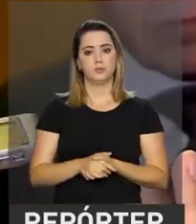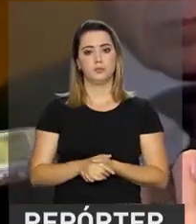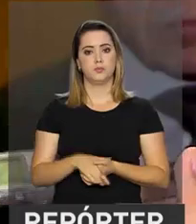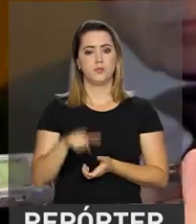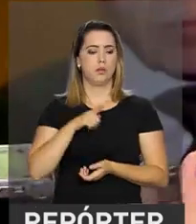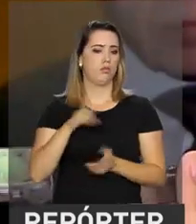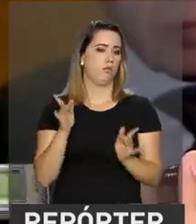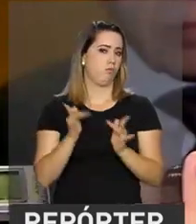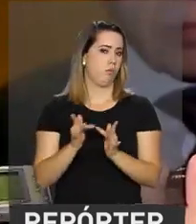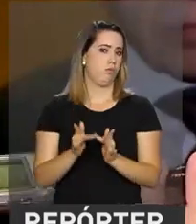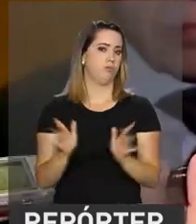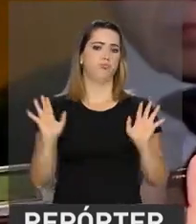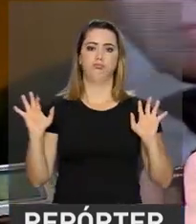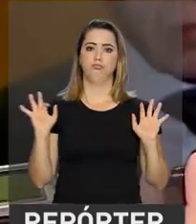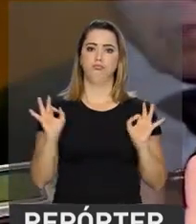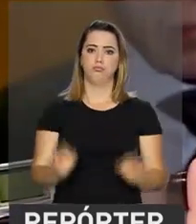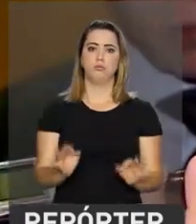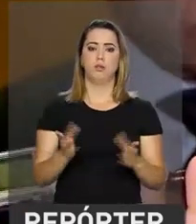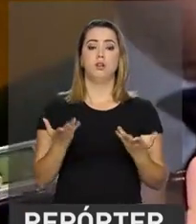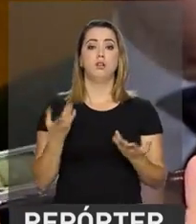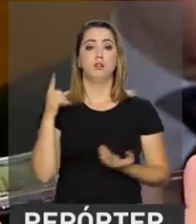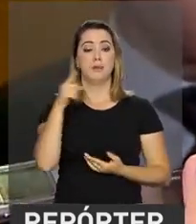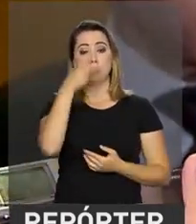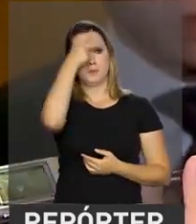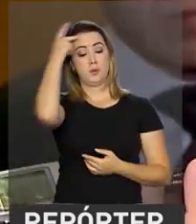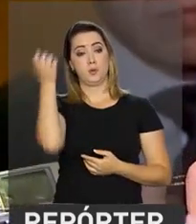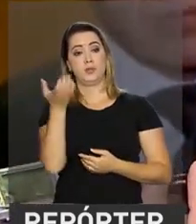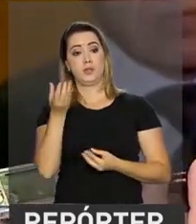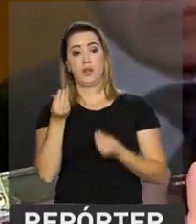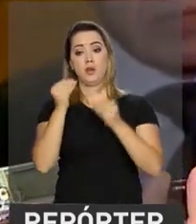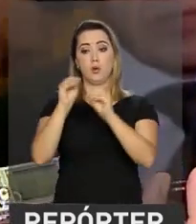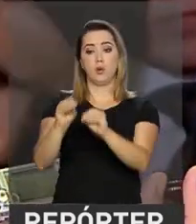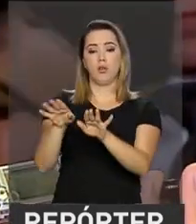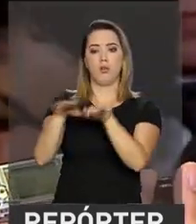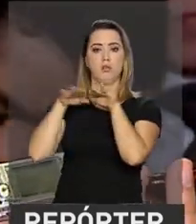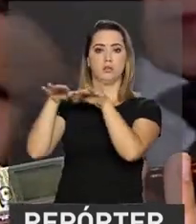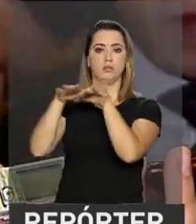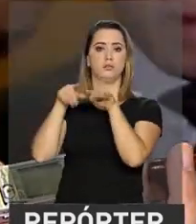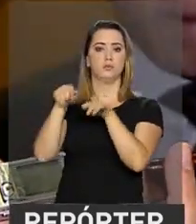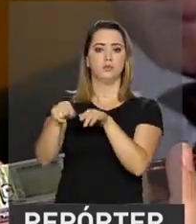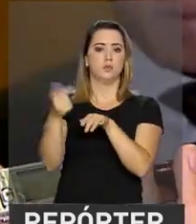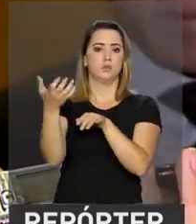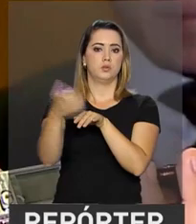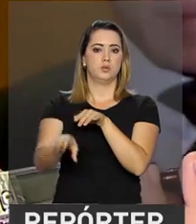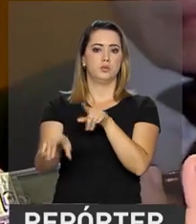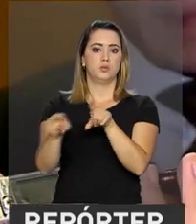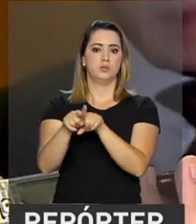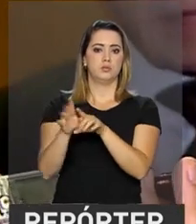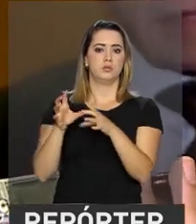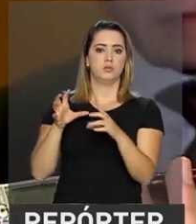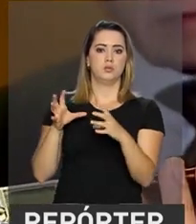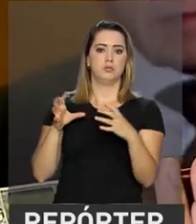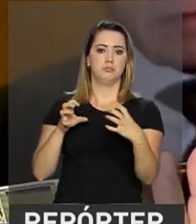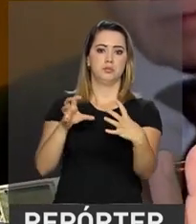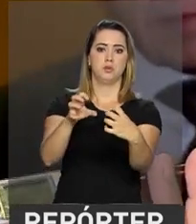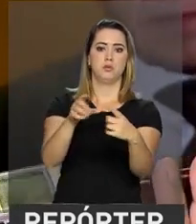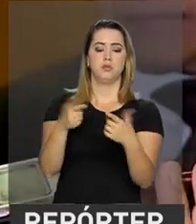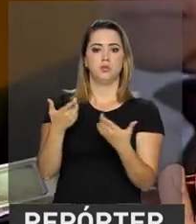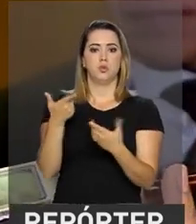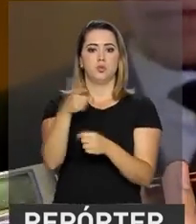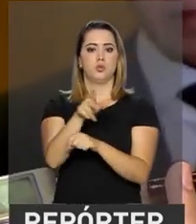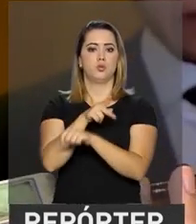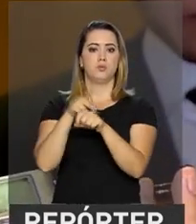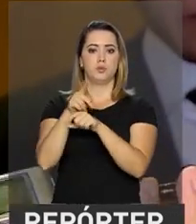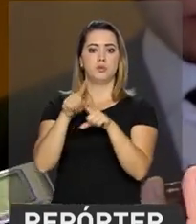coincidência absoluta. As pessoas querem que lá se estabeleça a democracia, não querem uma intervenção externa,